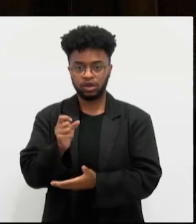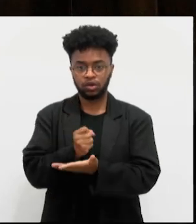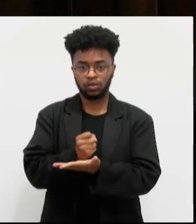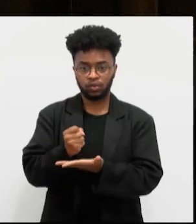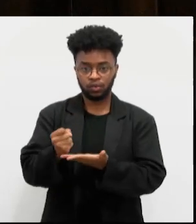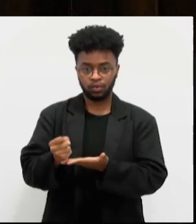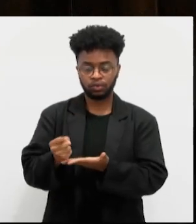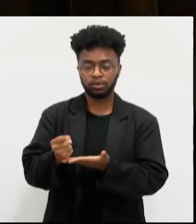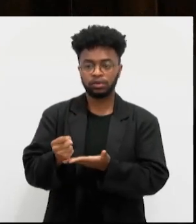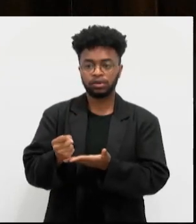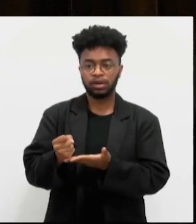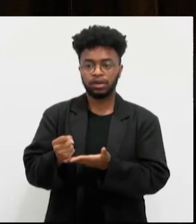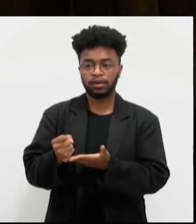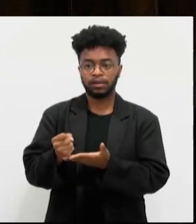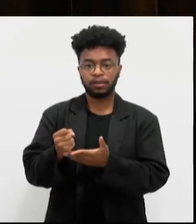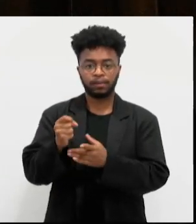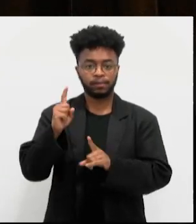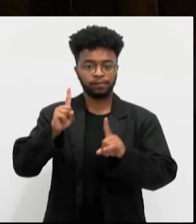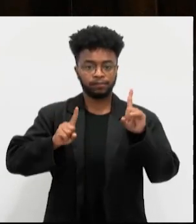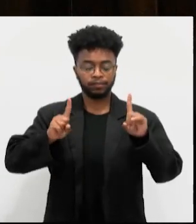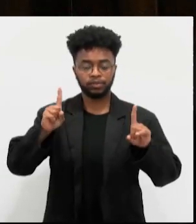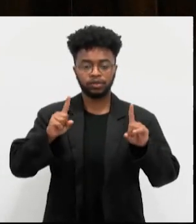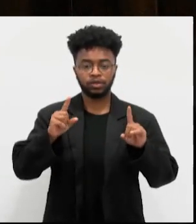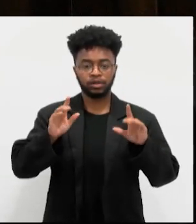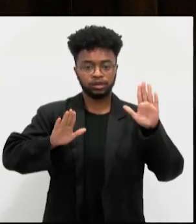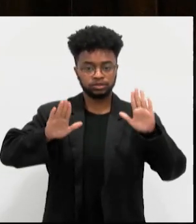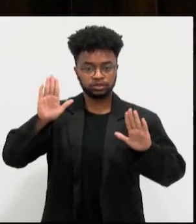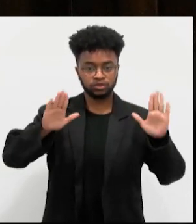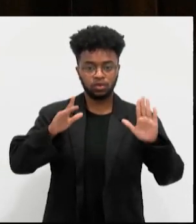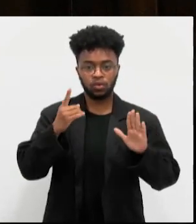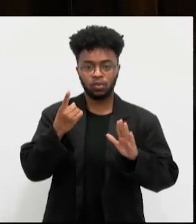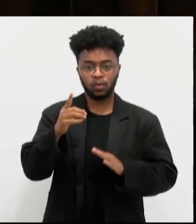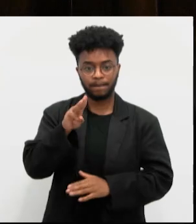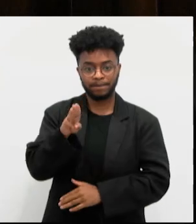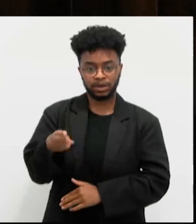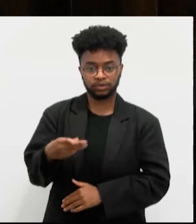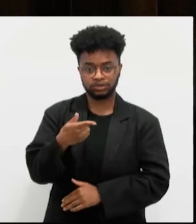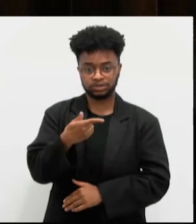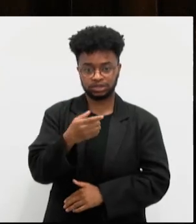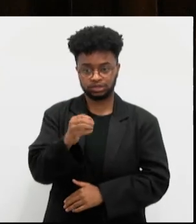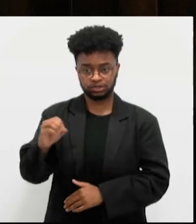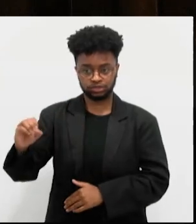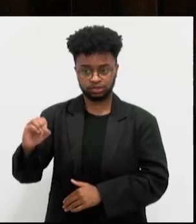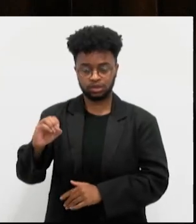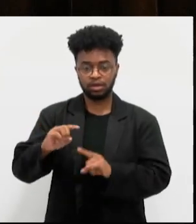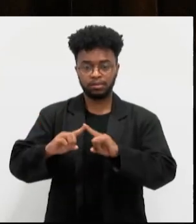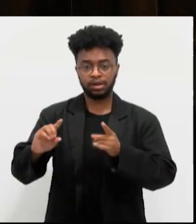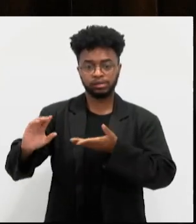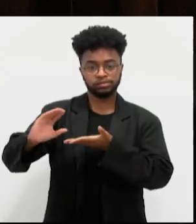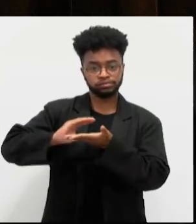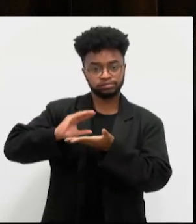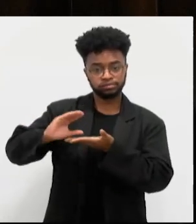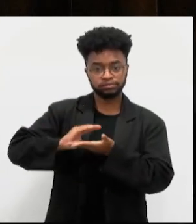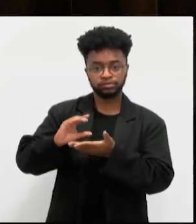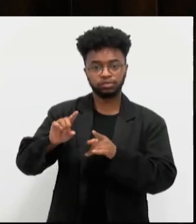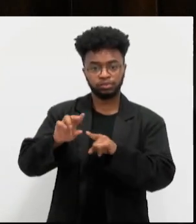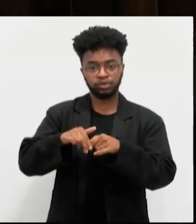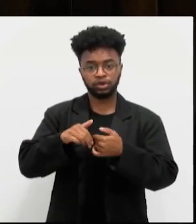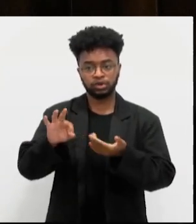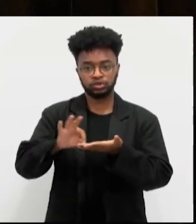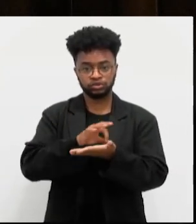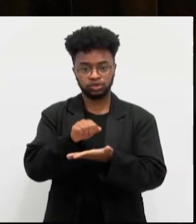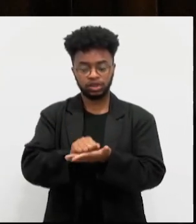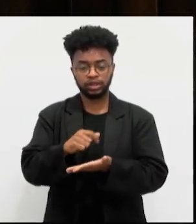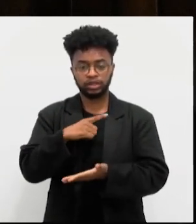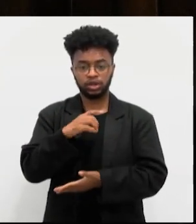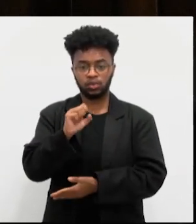dispensa de licitação por 1.700.000. A arrecadação com as inscrições chegou a